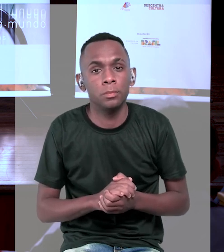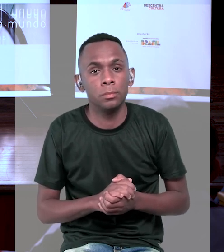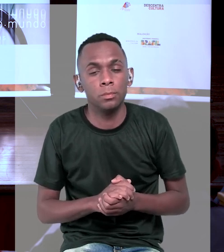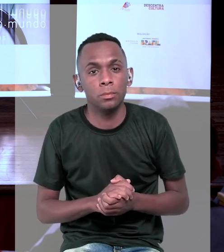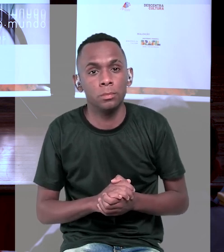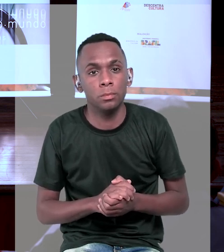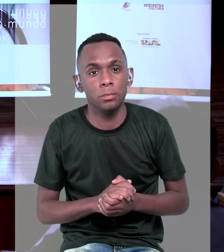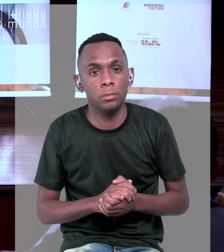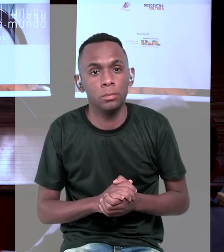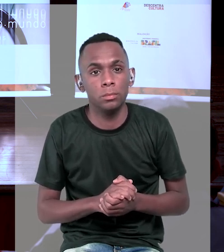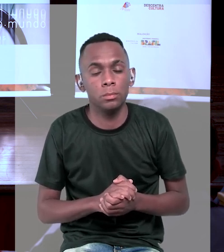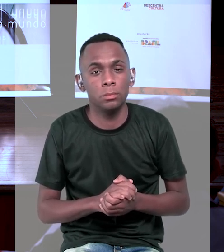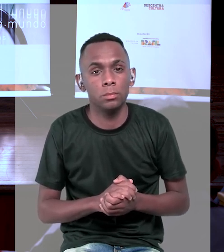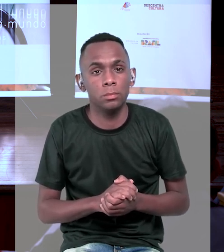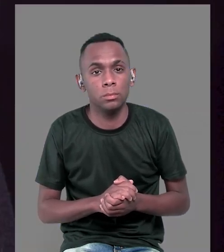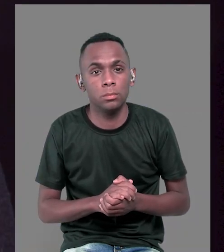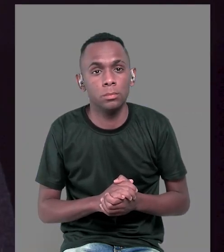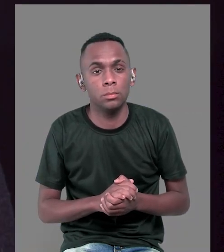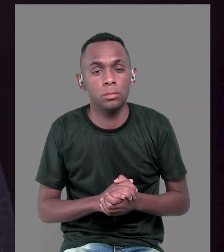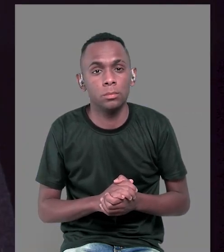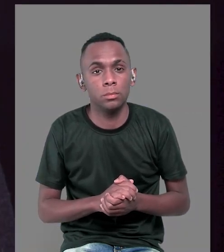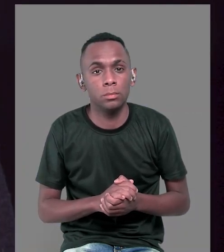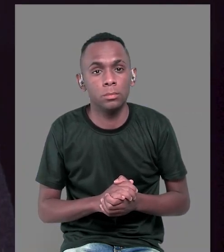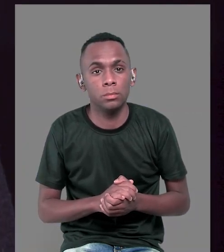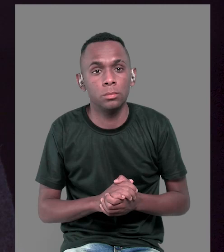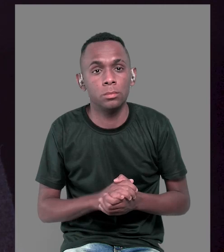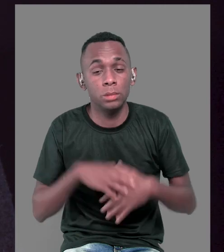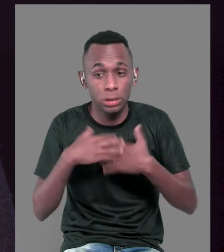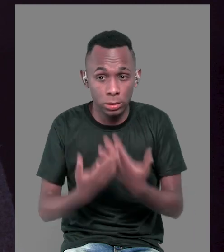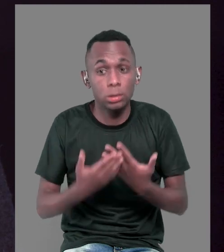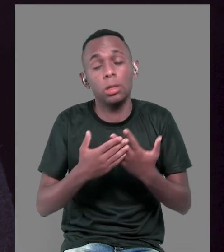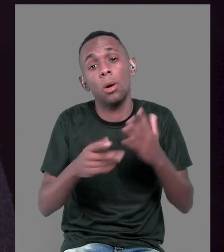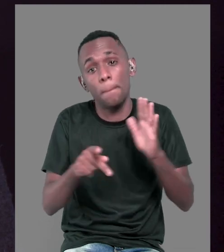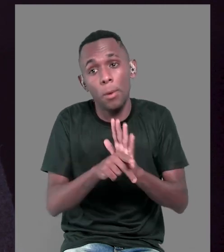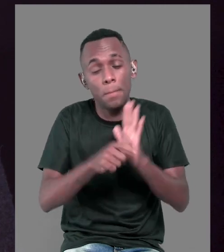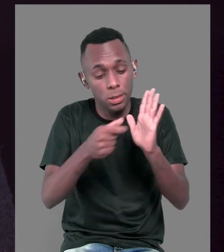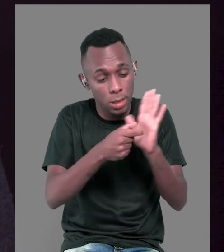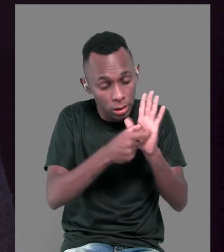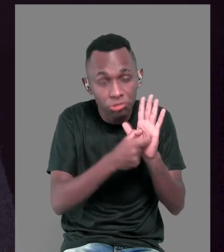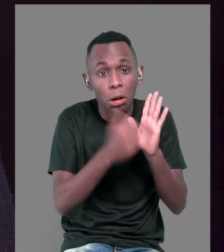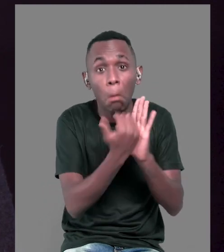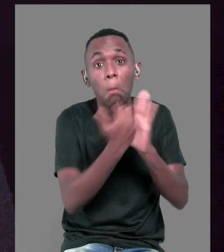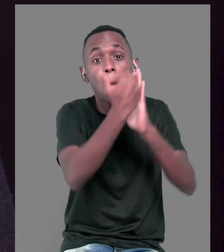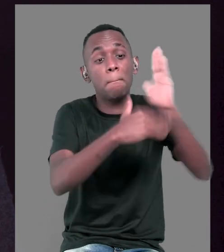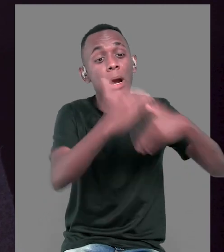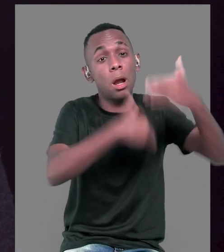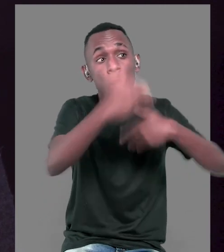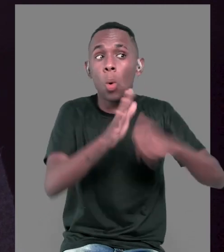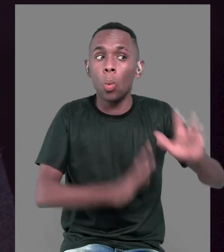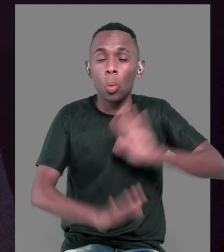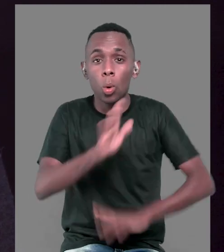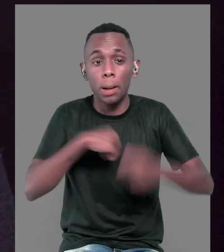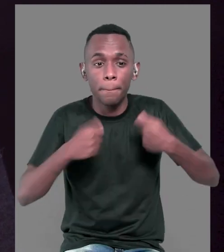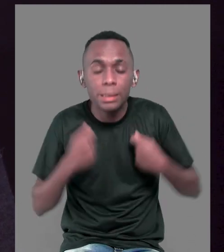Debelar o risco de extinção representado pela inteligência artificial deve ser uma prioridade global ao lado de outros